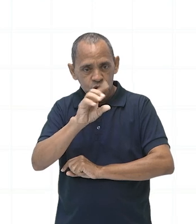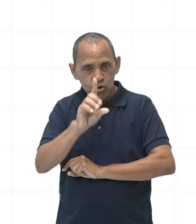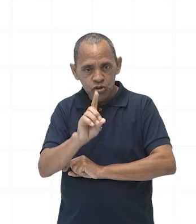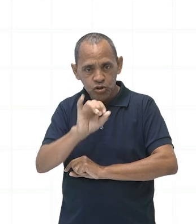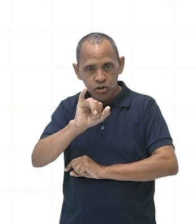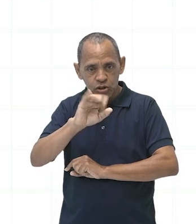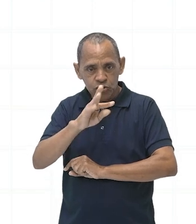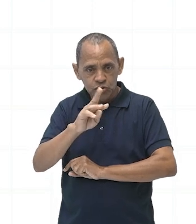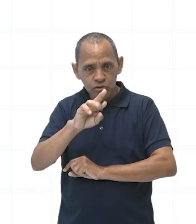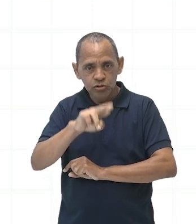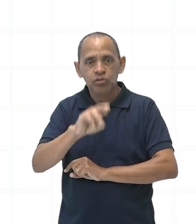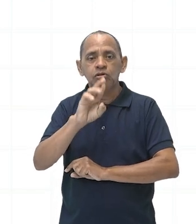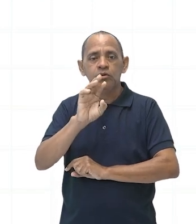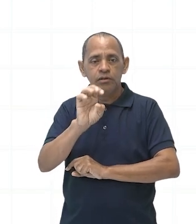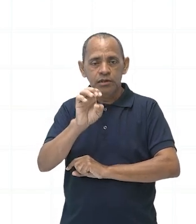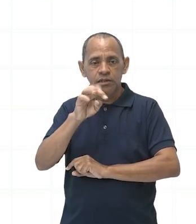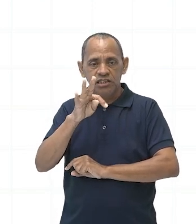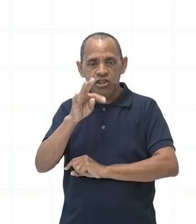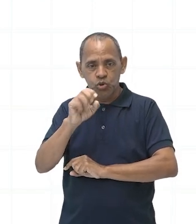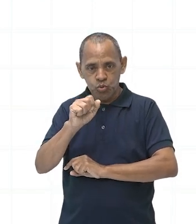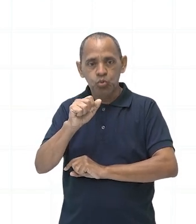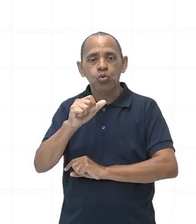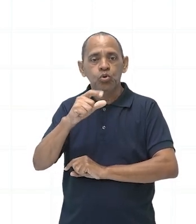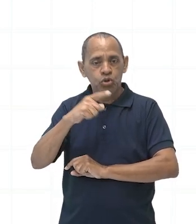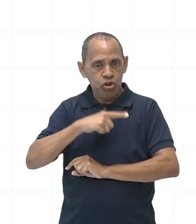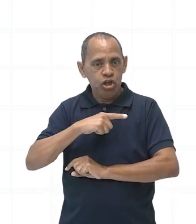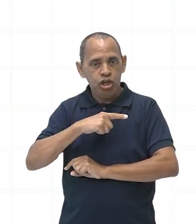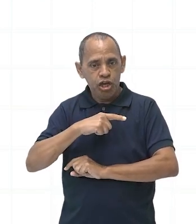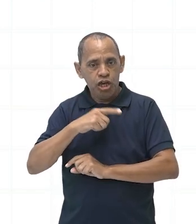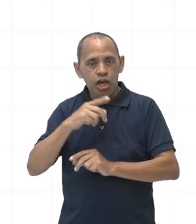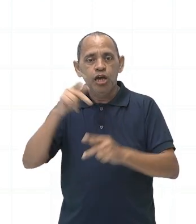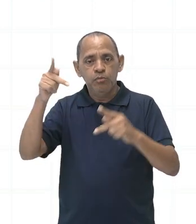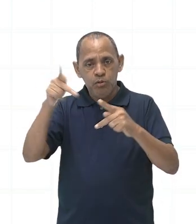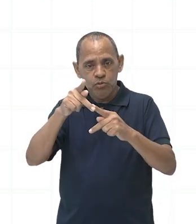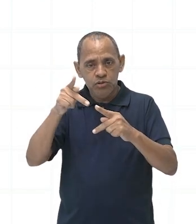Com, que é para a gente saber que é com preposição, tá?